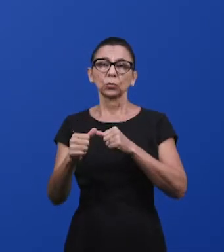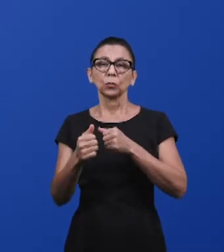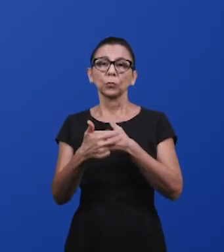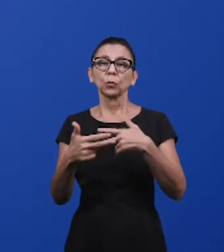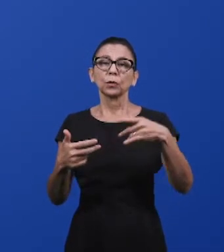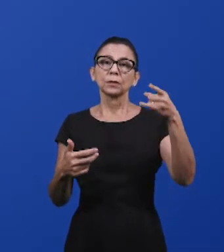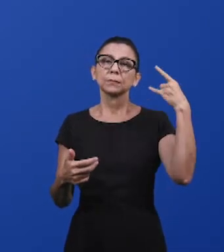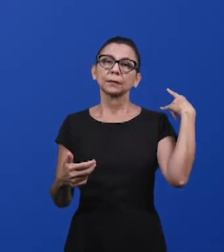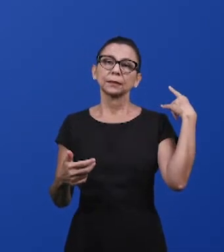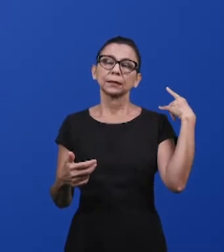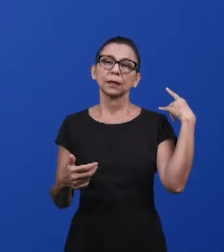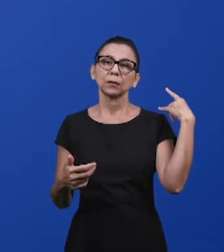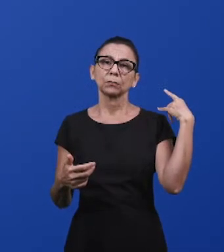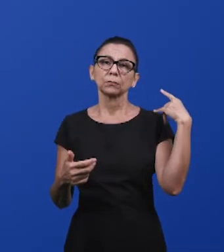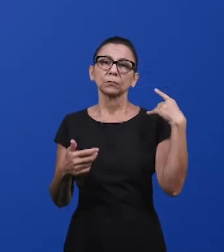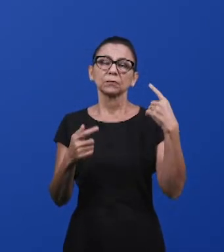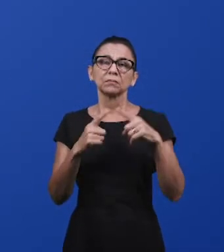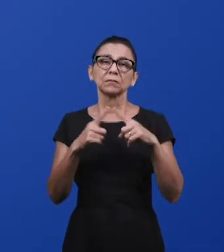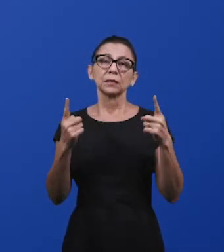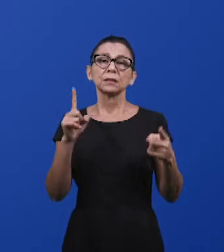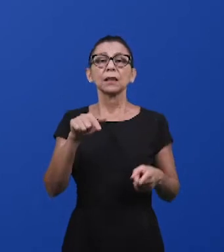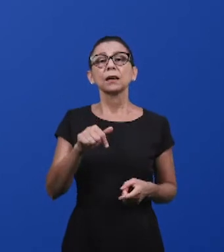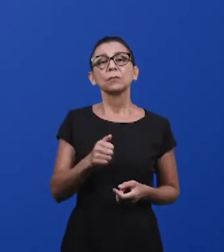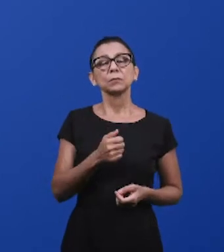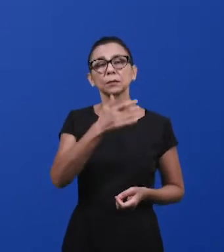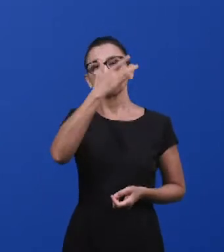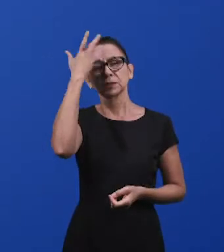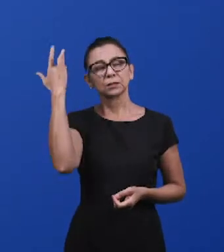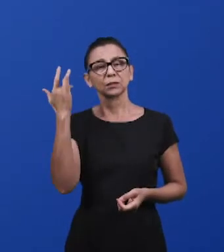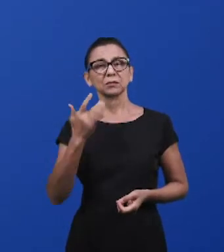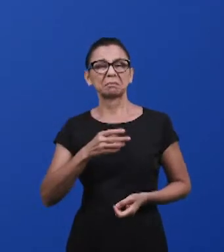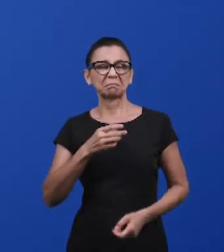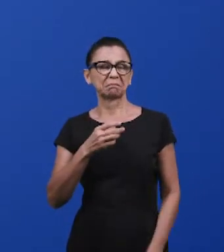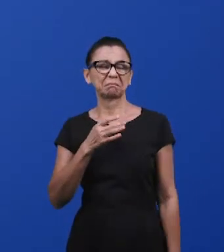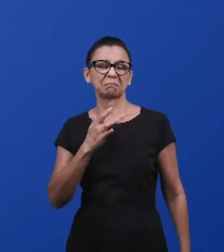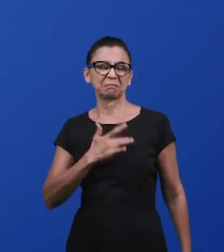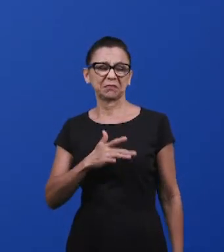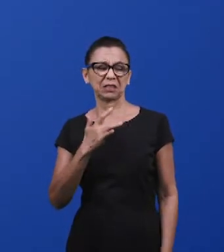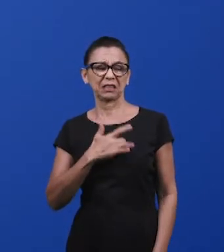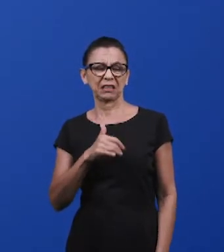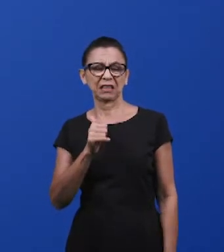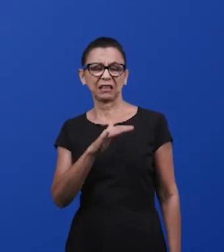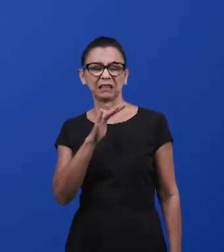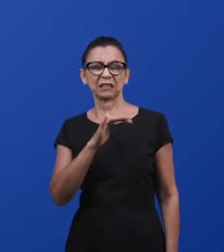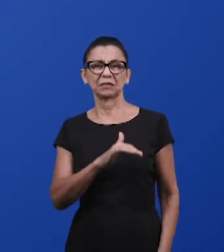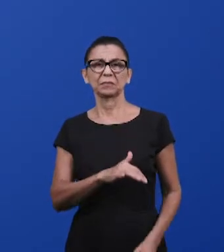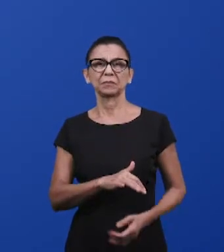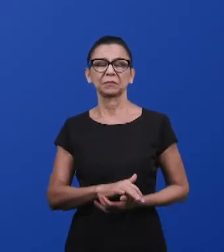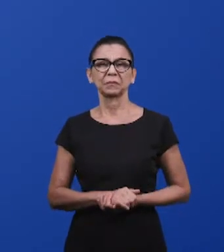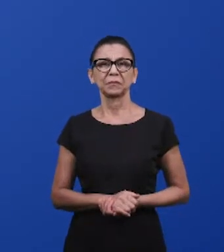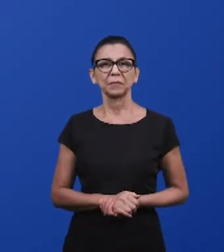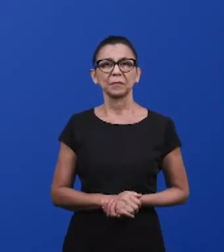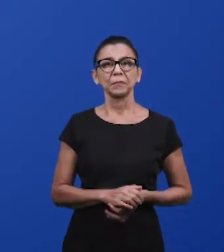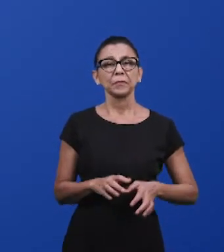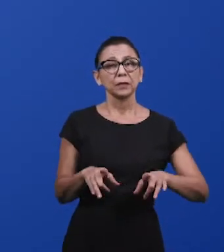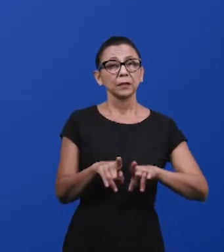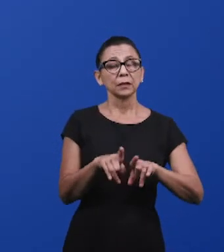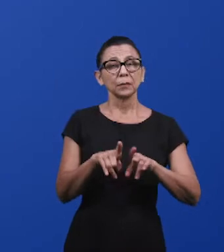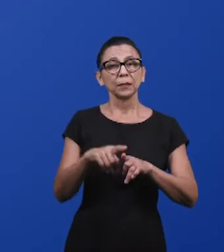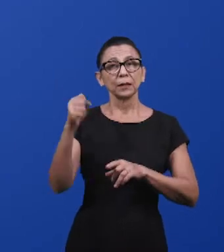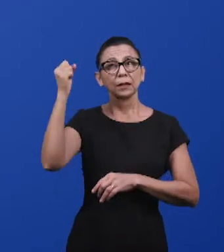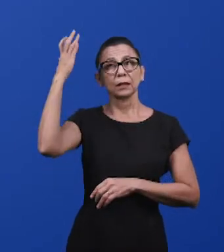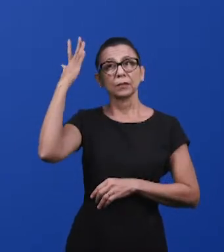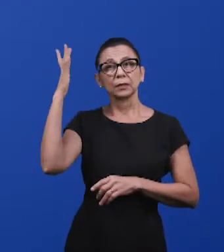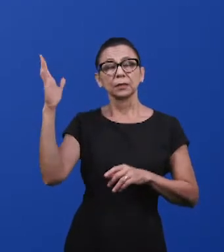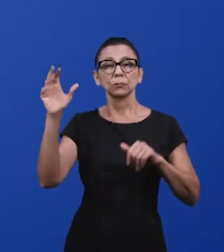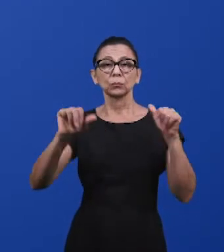é pobre e miserável. E por último trocou a revelação pela cegueira que o mundo oferece.